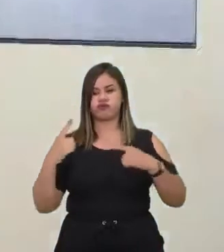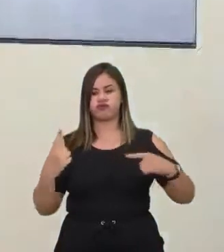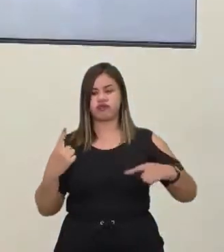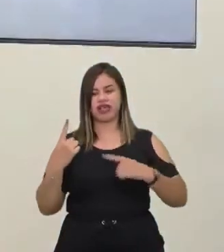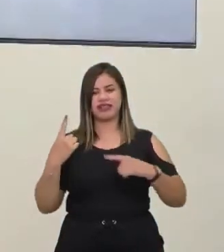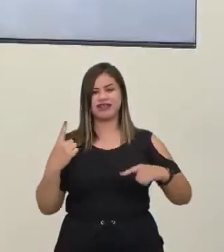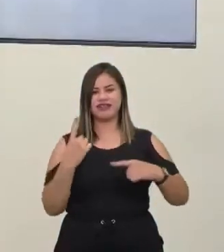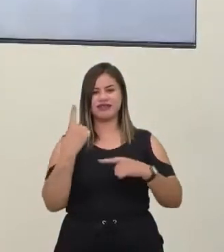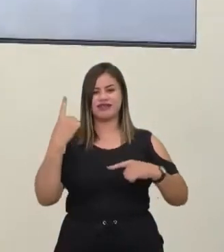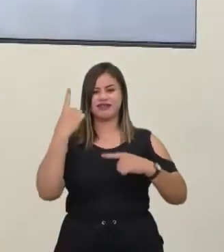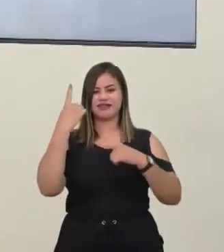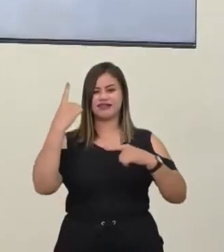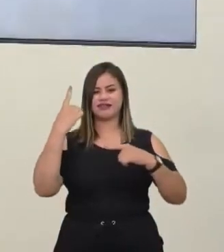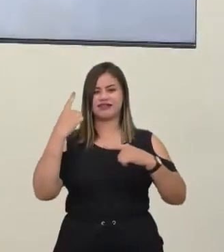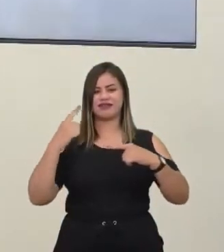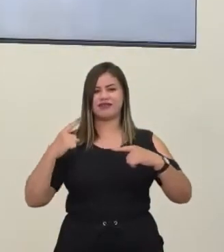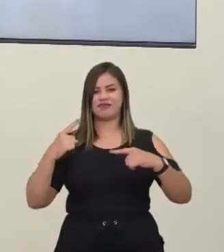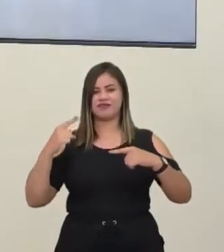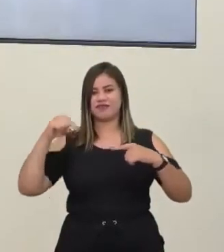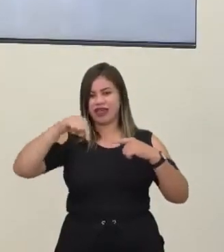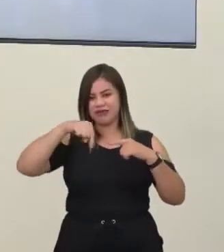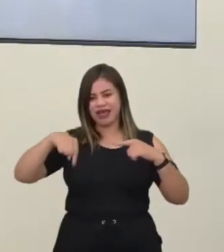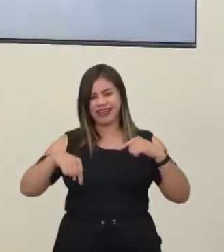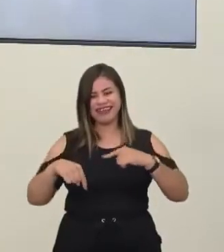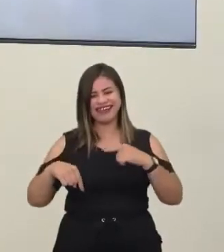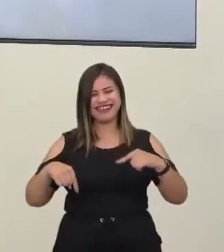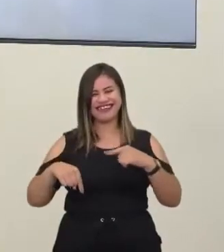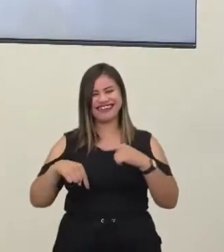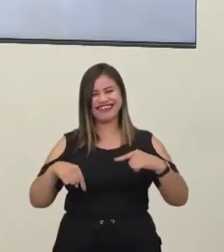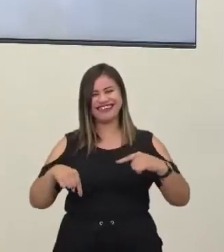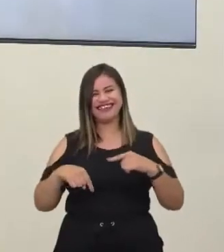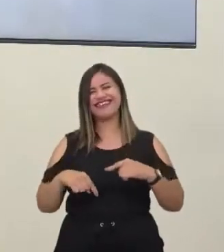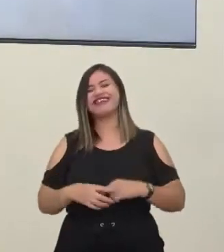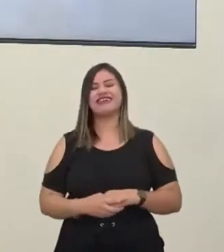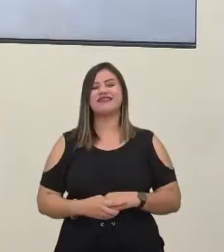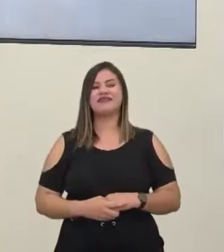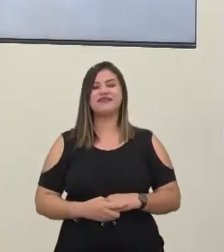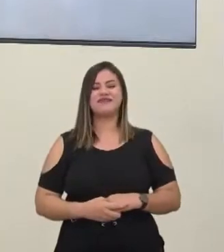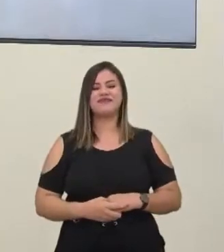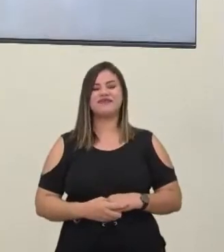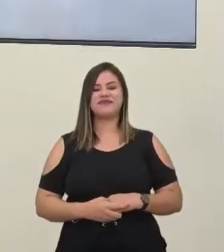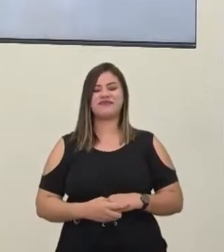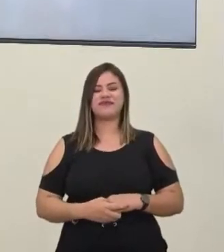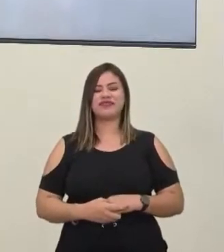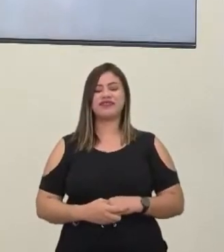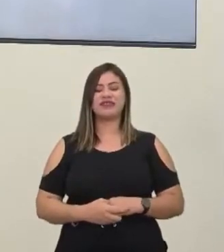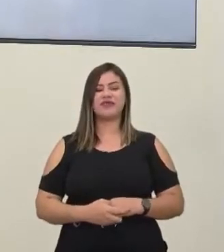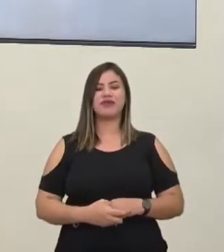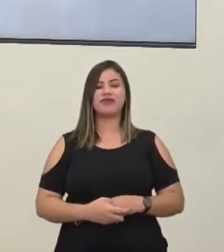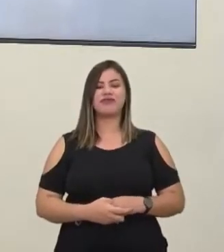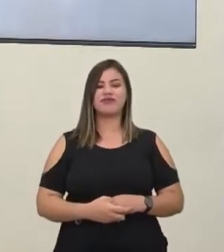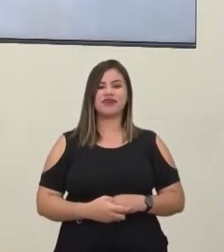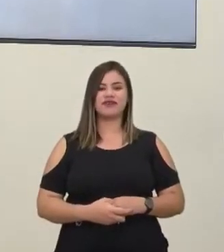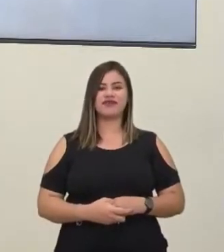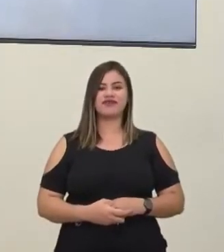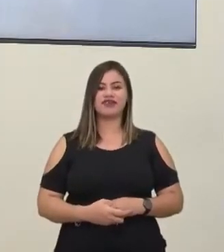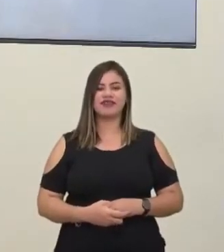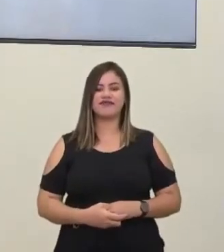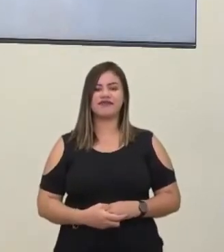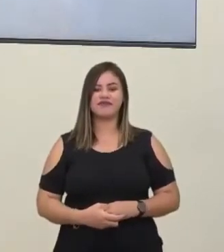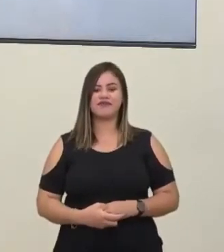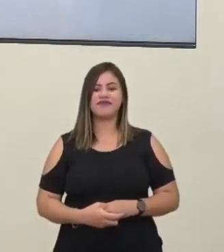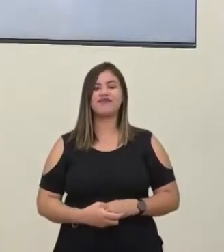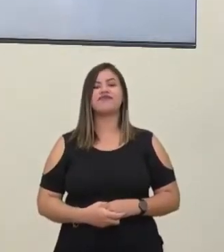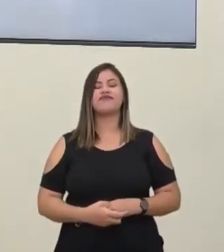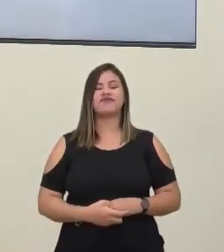deve ter ouvido falar em algumas músicas de samba rock, né, e esse cantor tinha uma voz bem pronunciada, tá? Aquele baixo bem